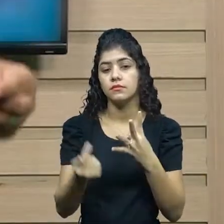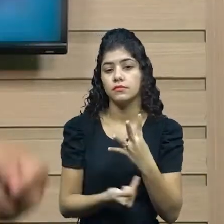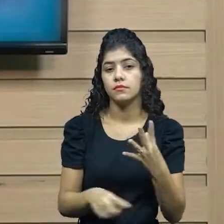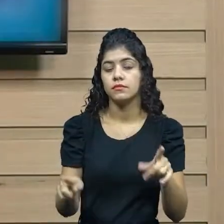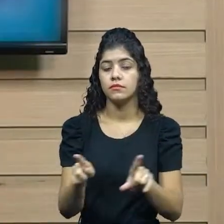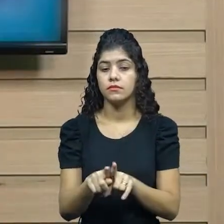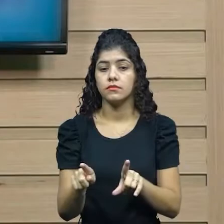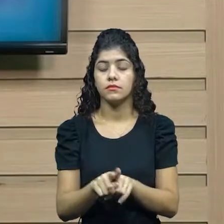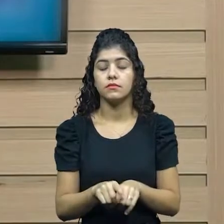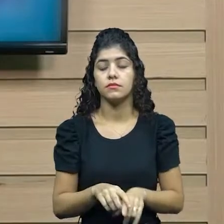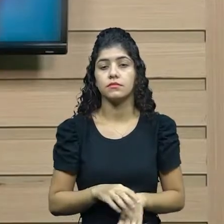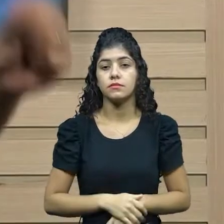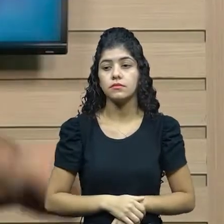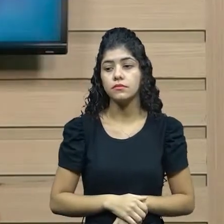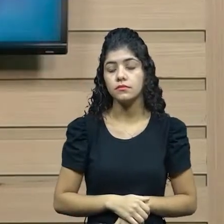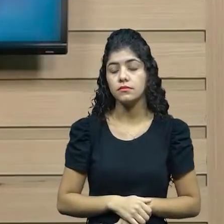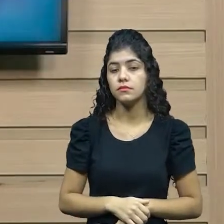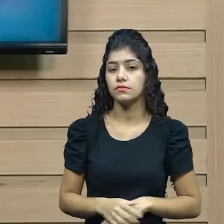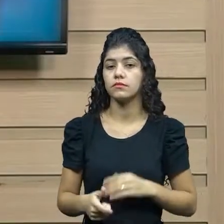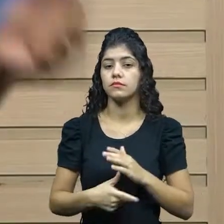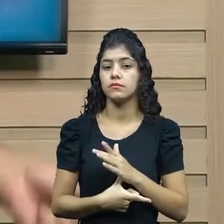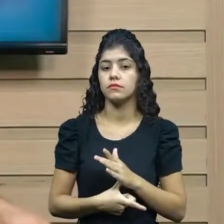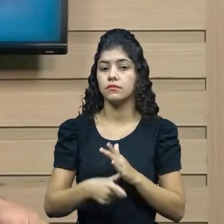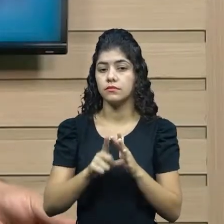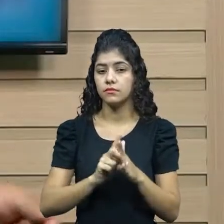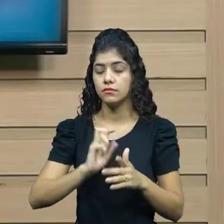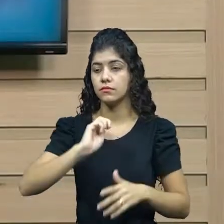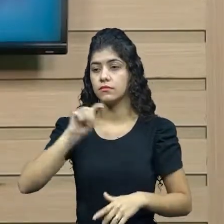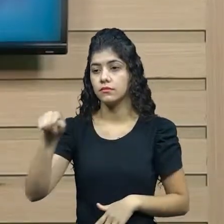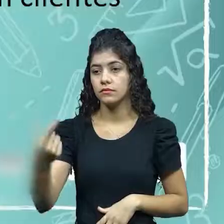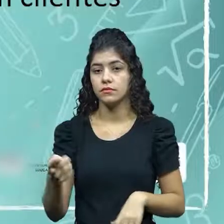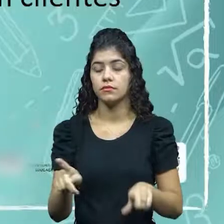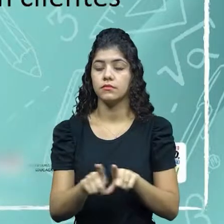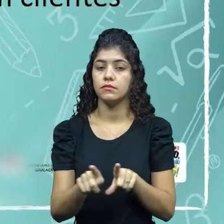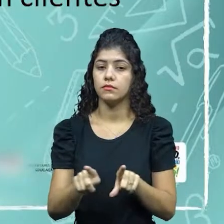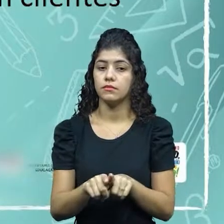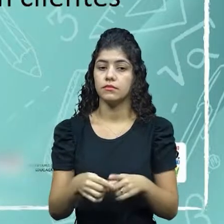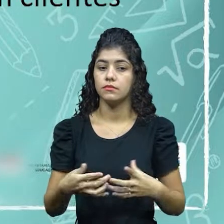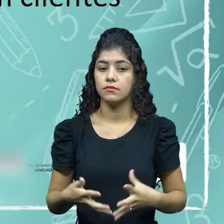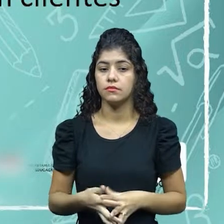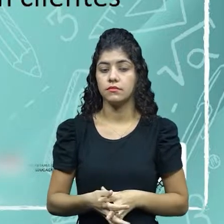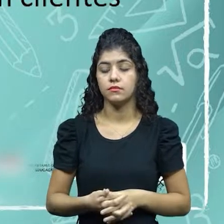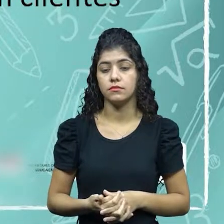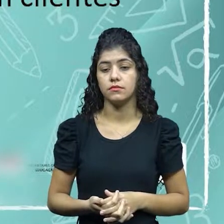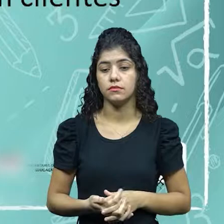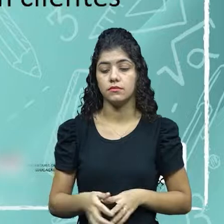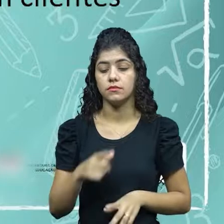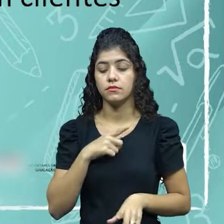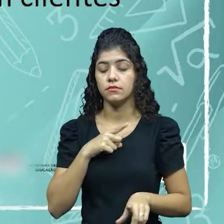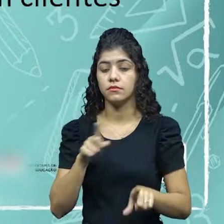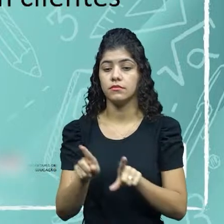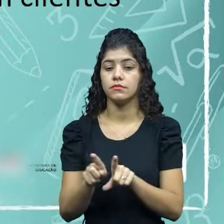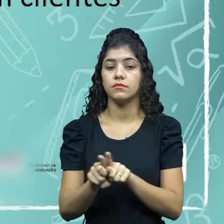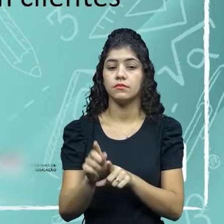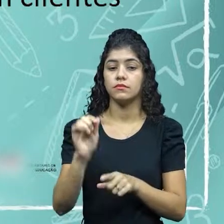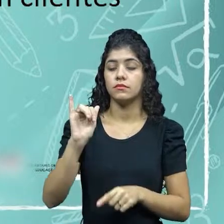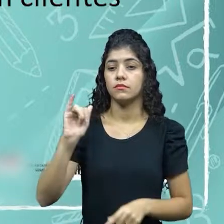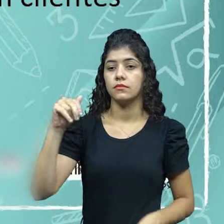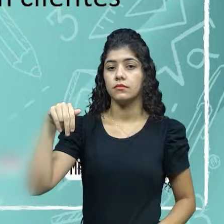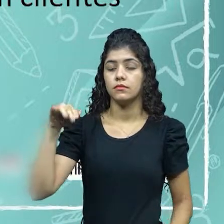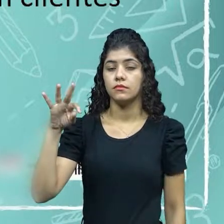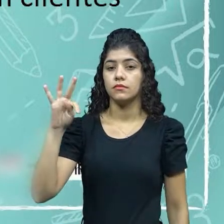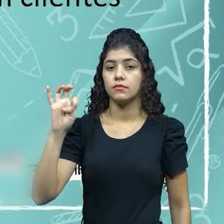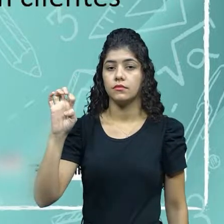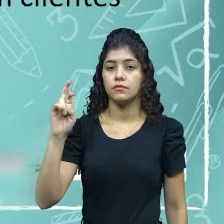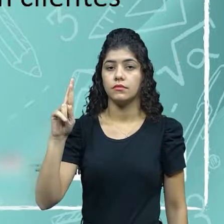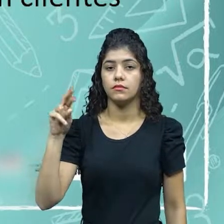a pré-venda, a venda e a pós-venda, tá ok? Então, temos o marketing interno. O que é marketing interno? É o treinamento